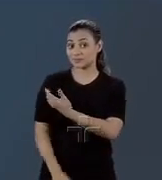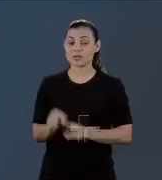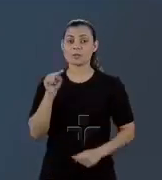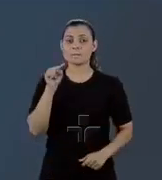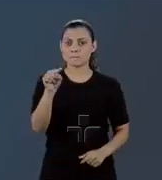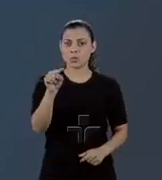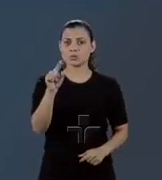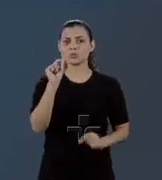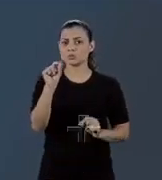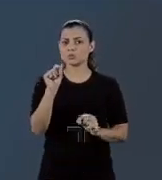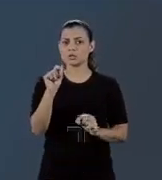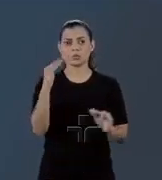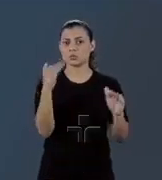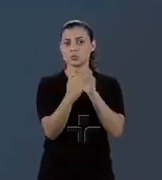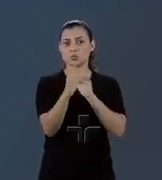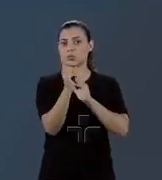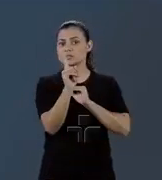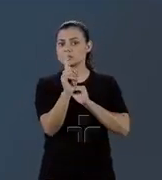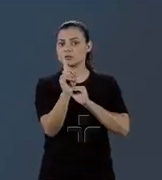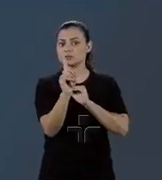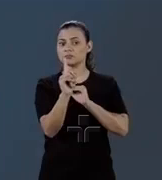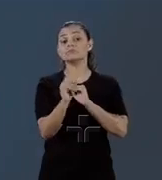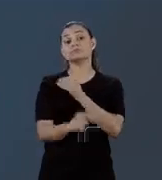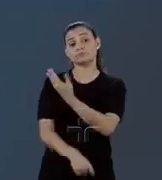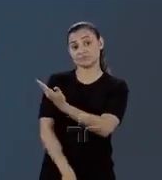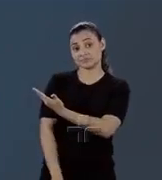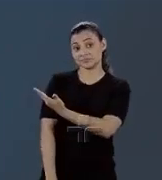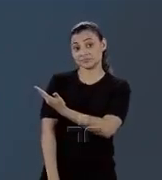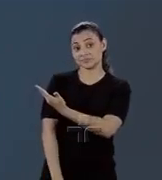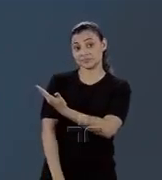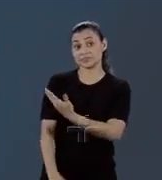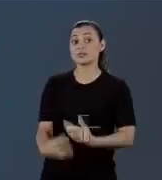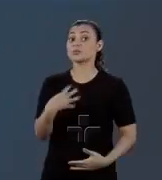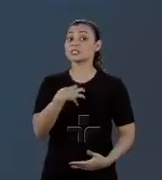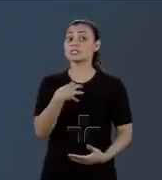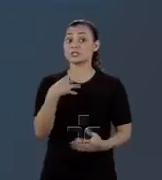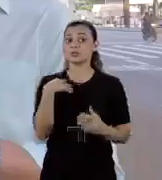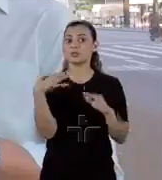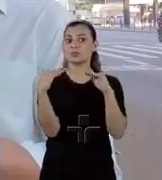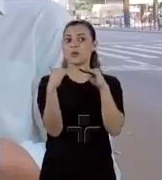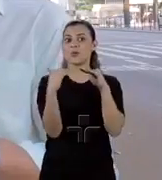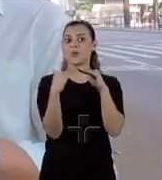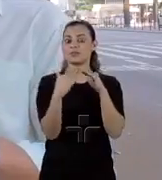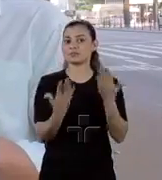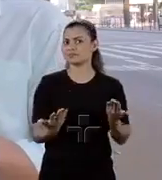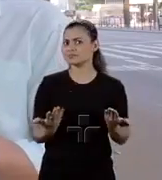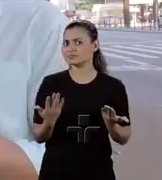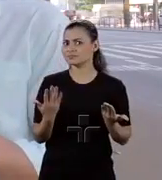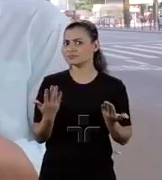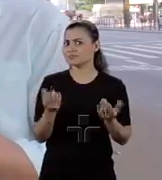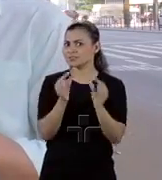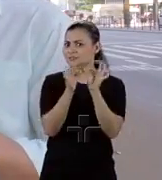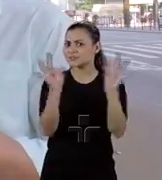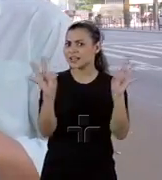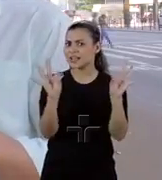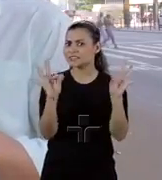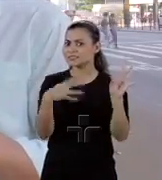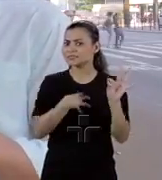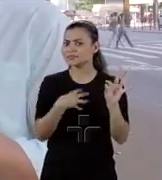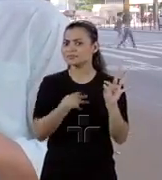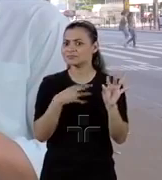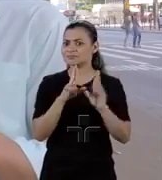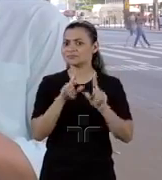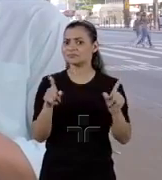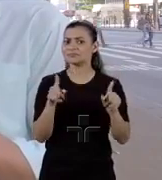não apoia o acordo. Mas com a vírgula, o sentido passa a ser a favor do acordo. Nós selecionamos trechos de obras de